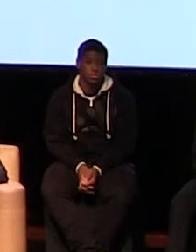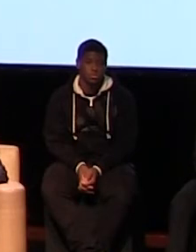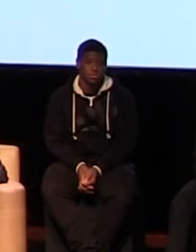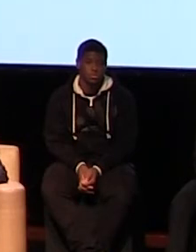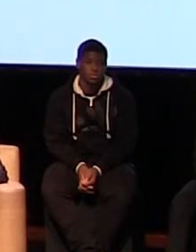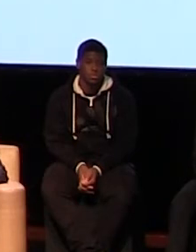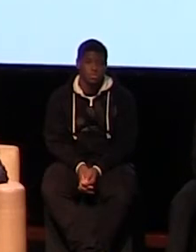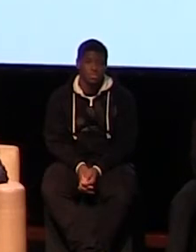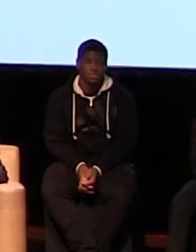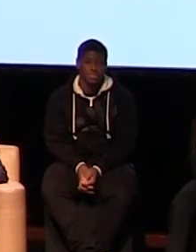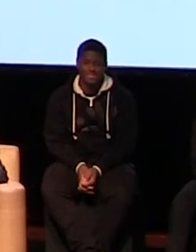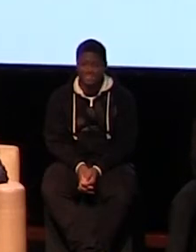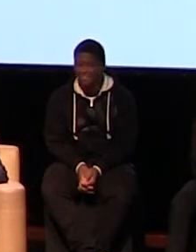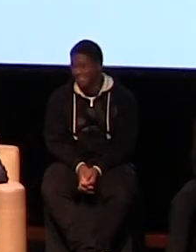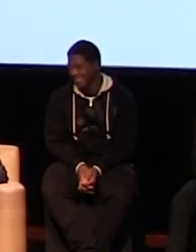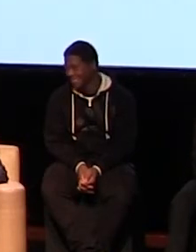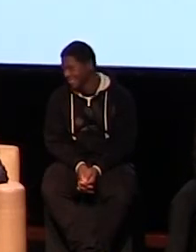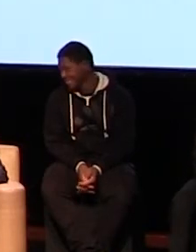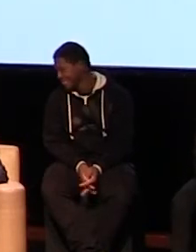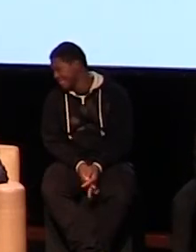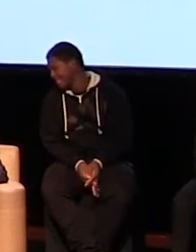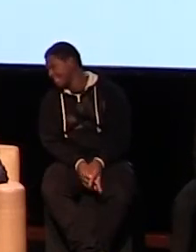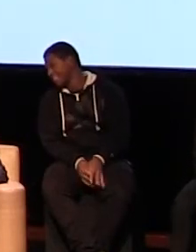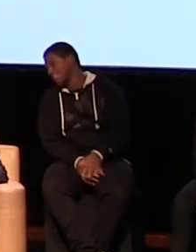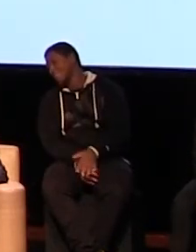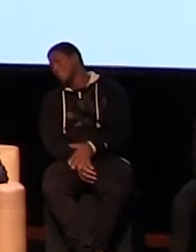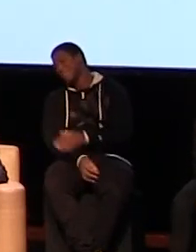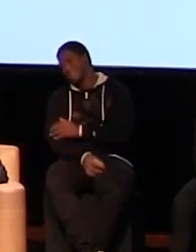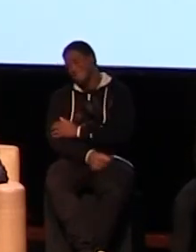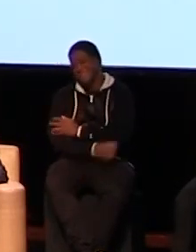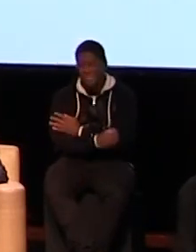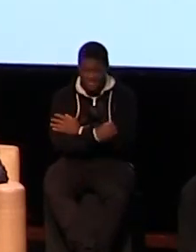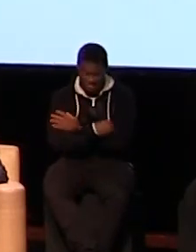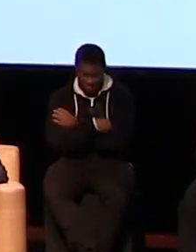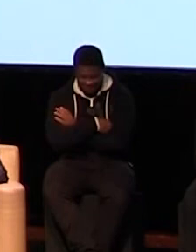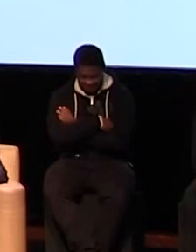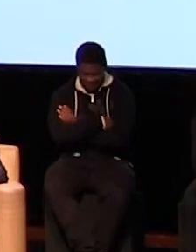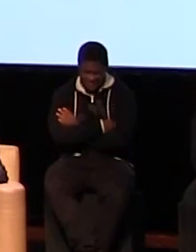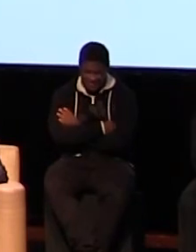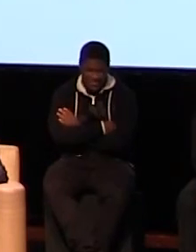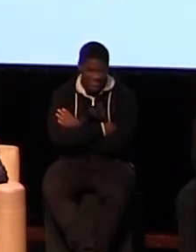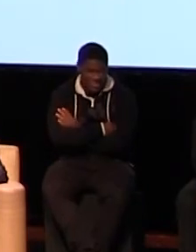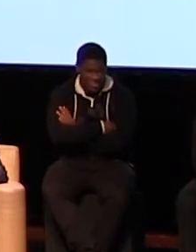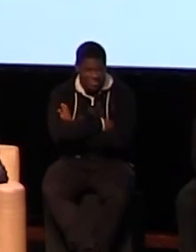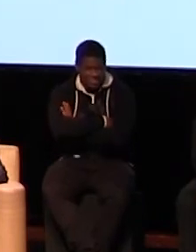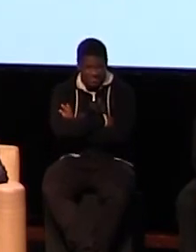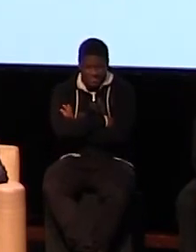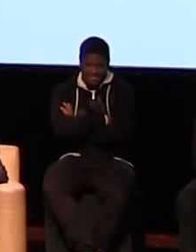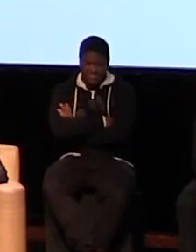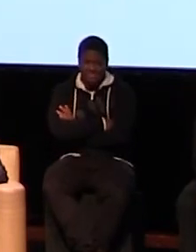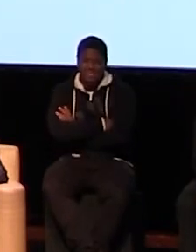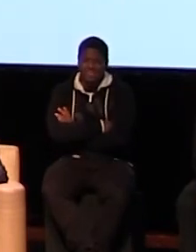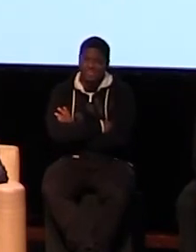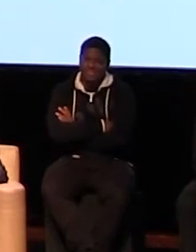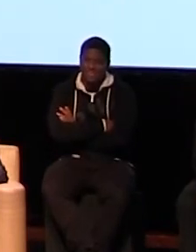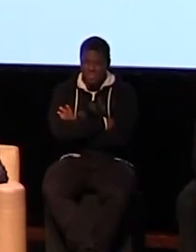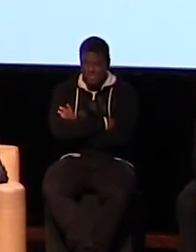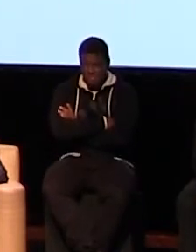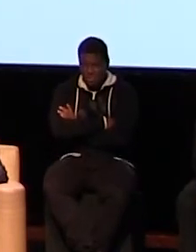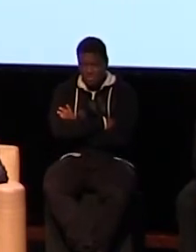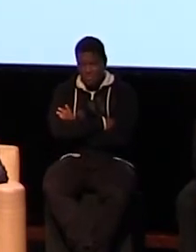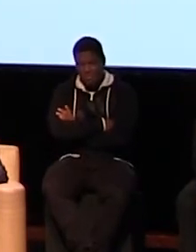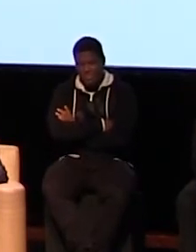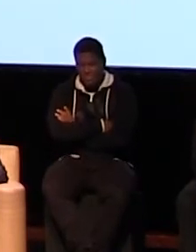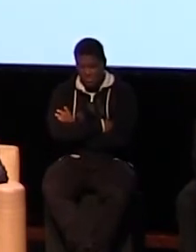de adolescente, como acho que todos já passaram. E mesmo assim, a gente ainda consegue colocar junto